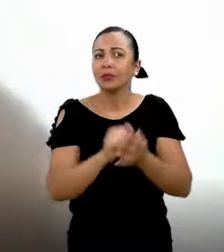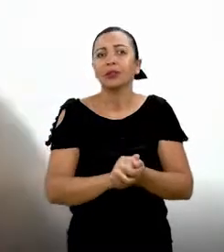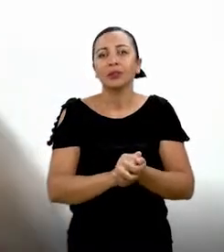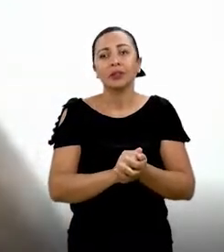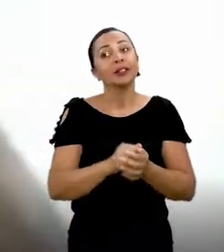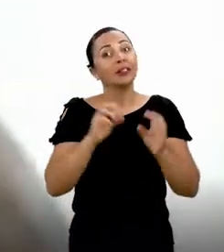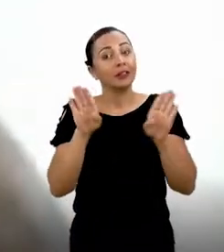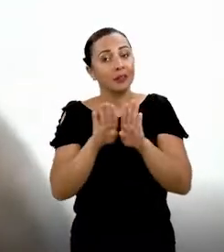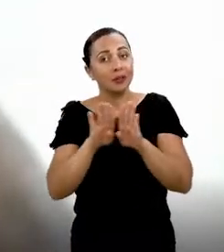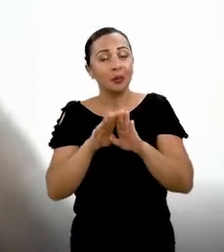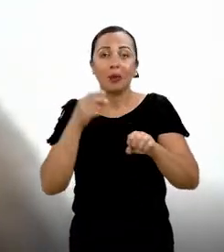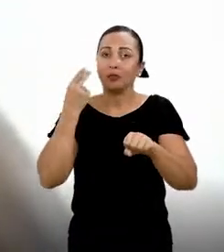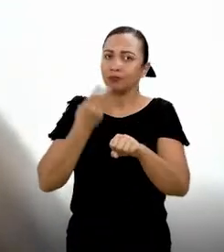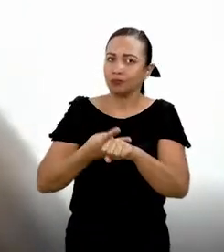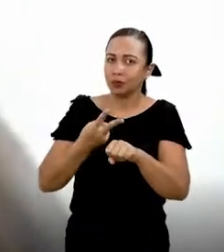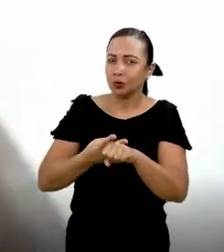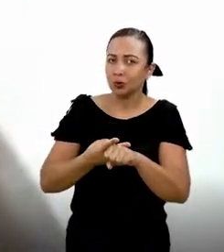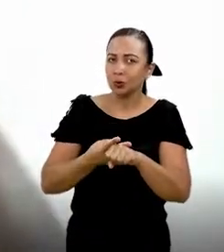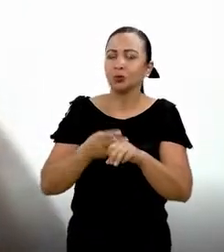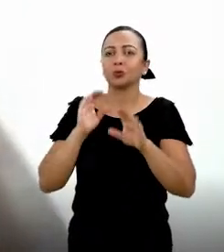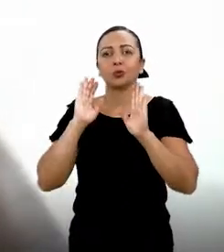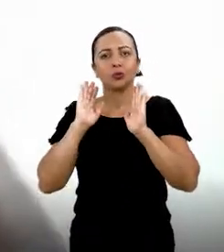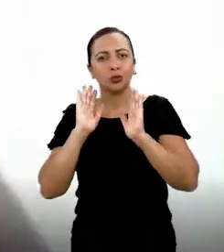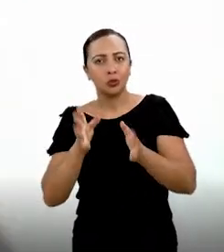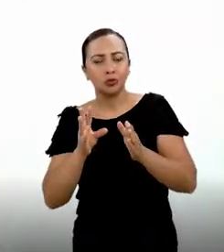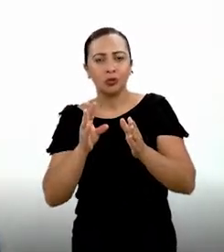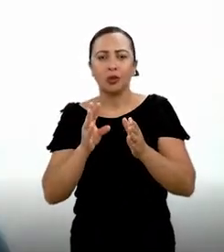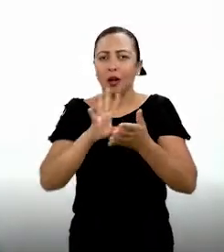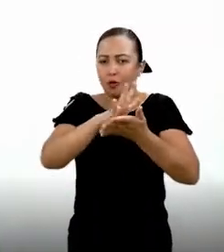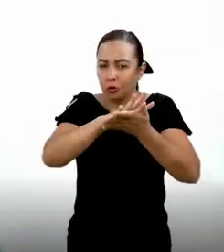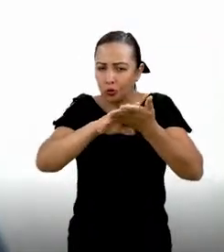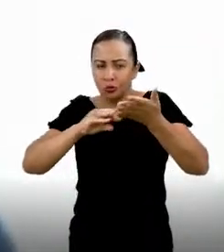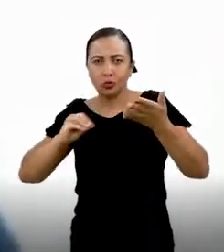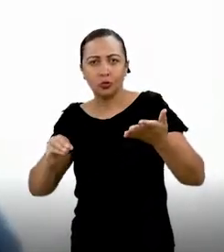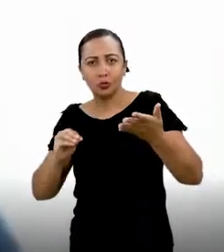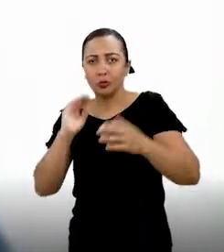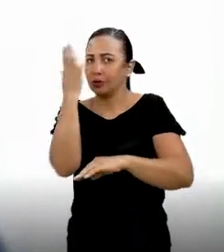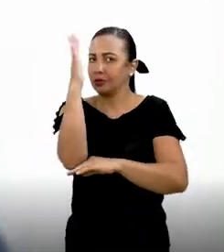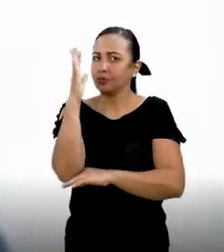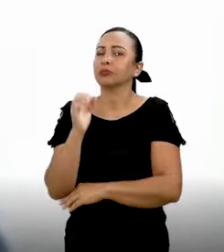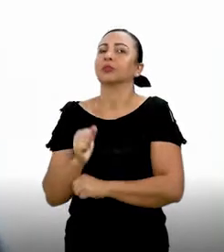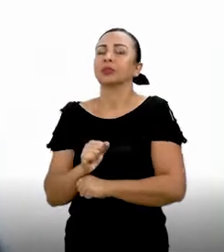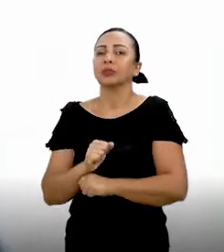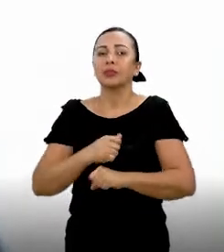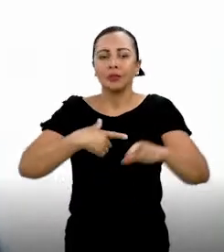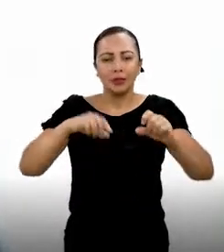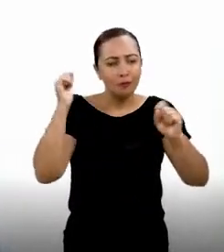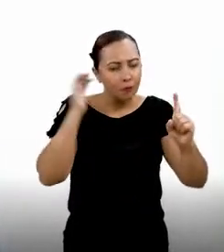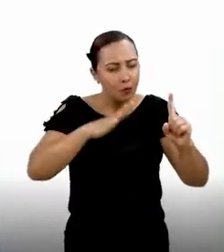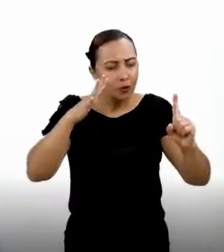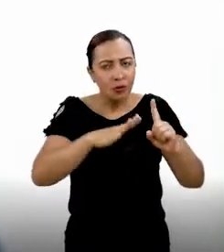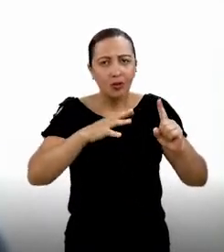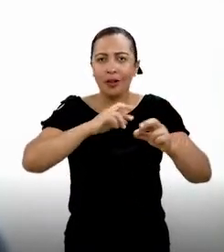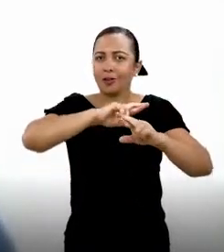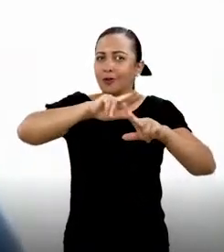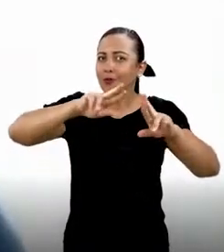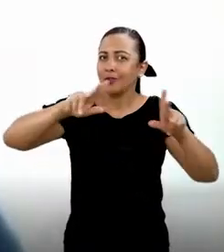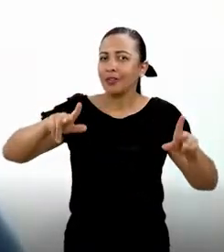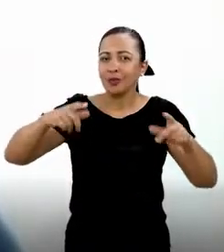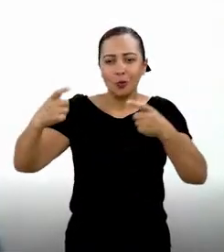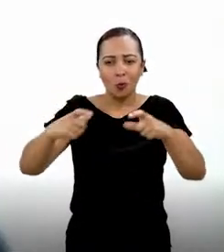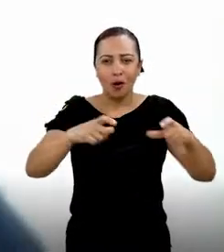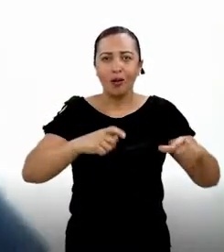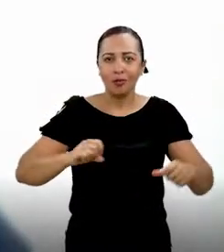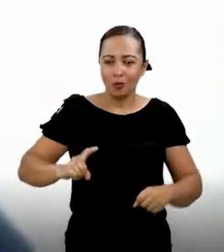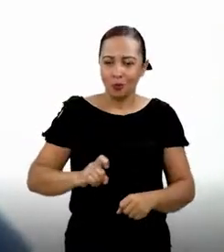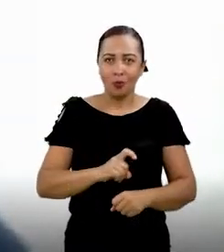in vitro o extrato do barbatimão agia em diferentes fases do verme, aí sim